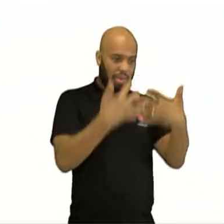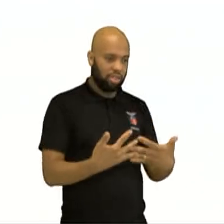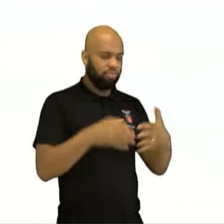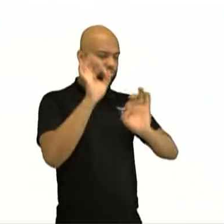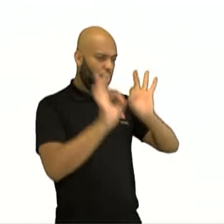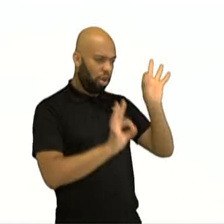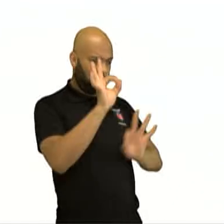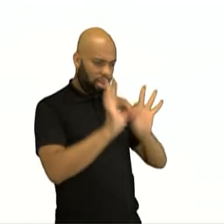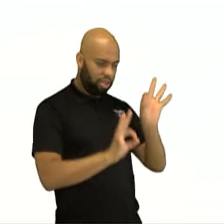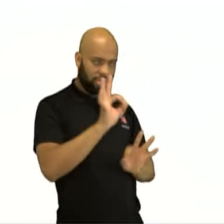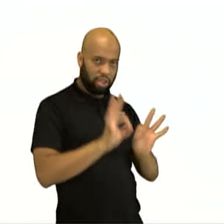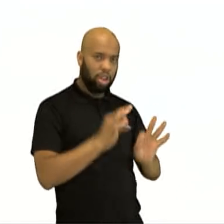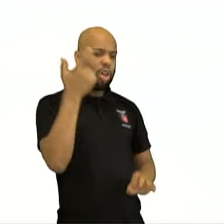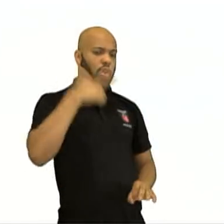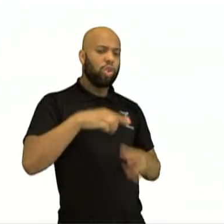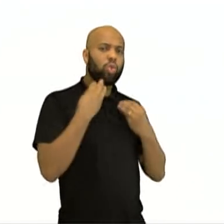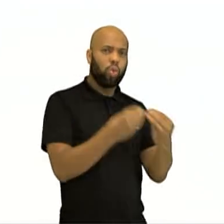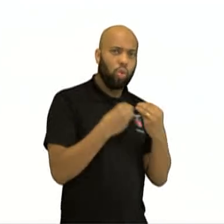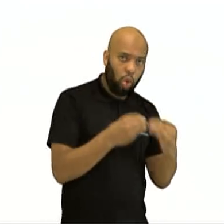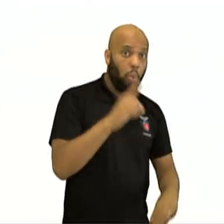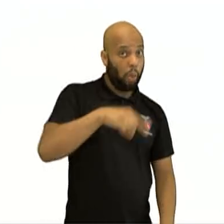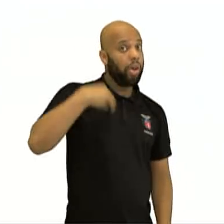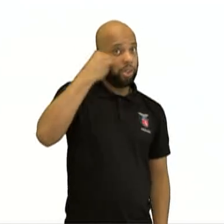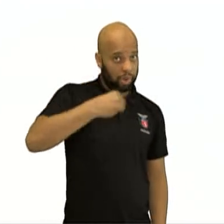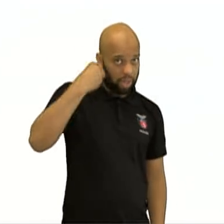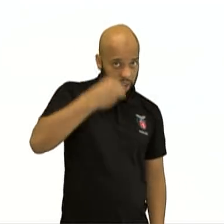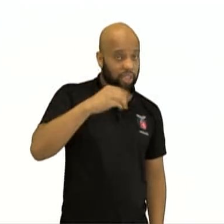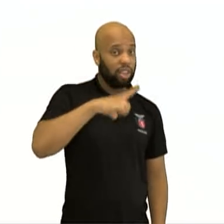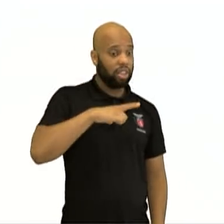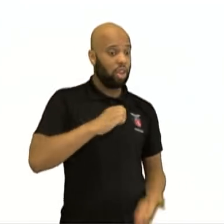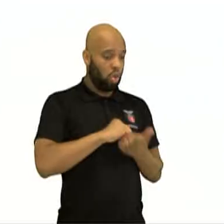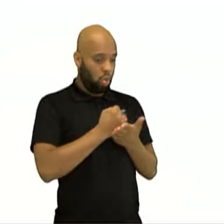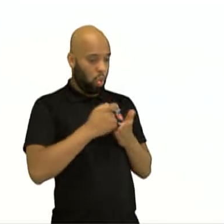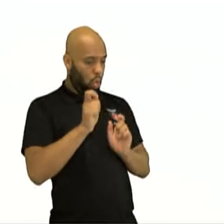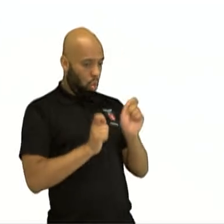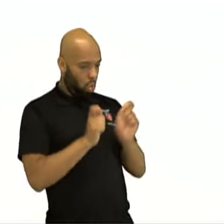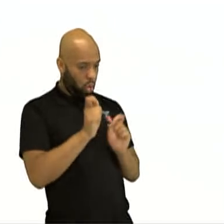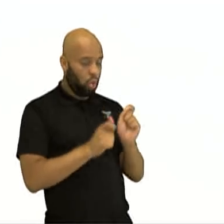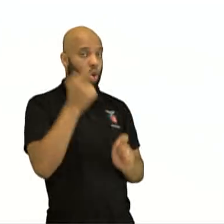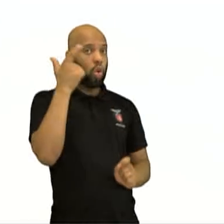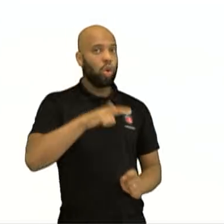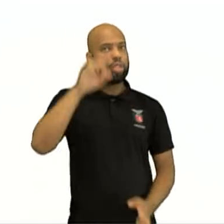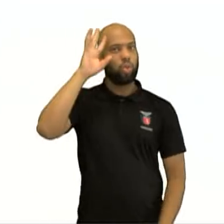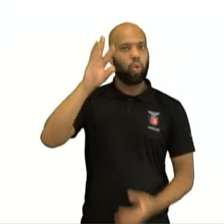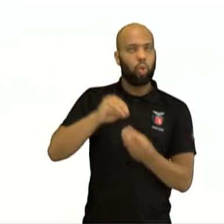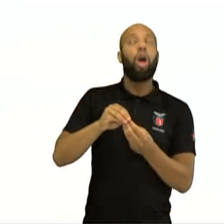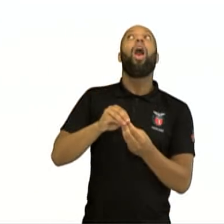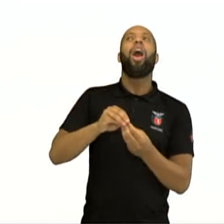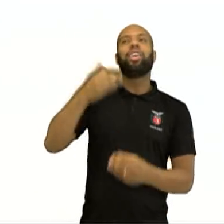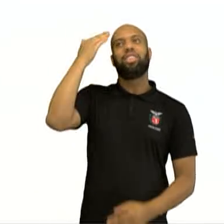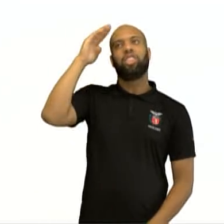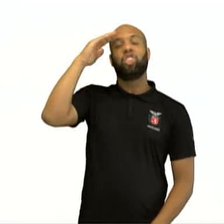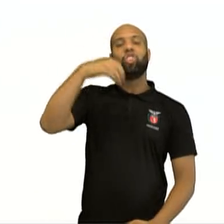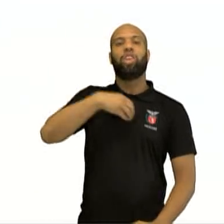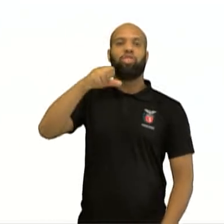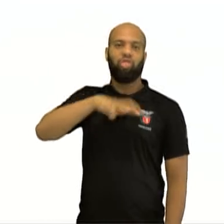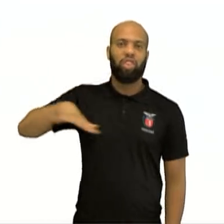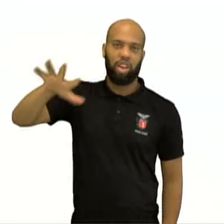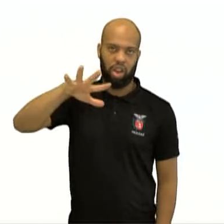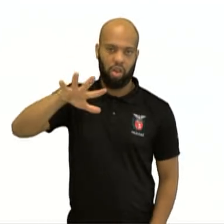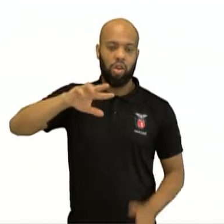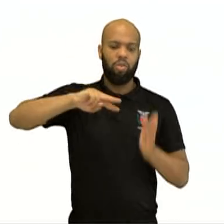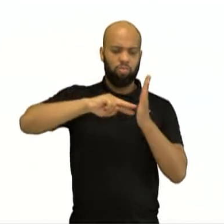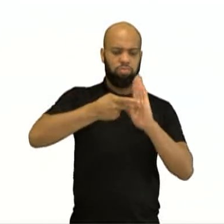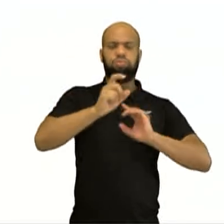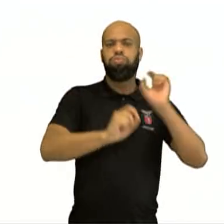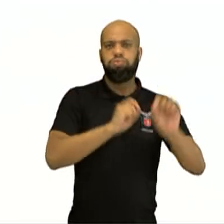sistemáticas obtidas pela experiência controlável e que permite conclusões gerais. Isso significa